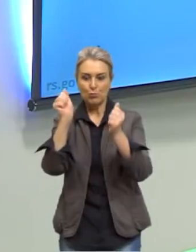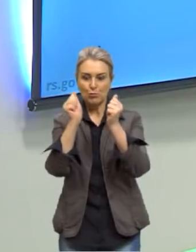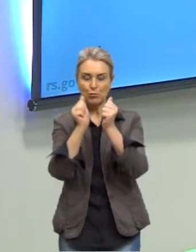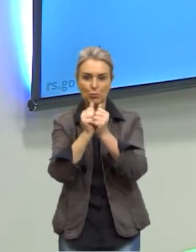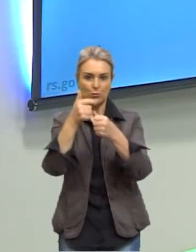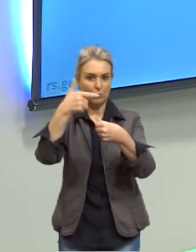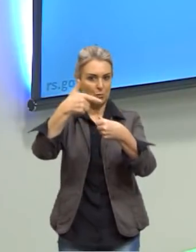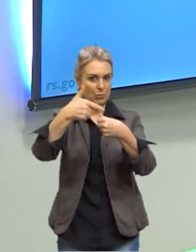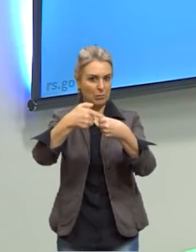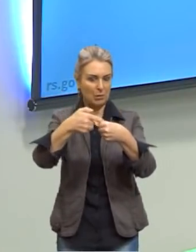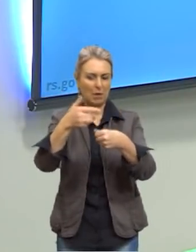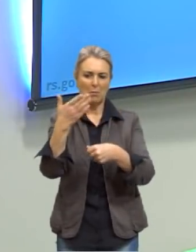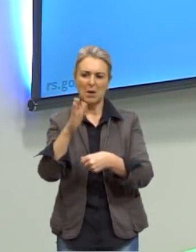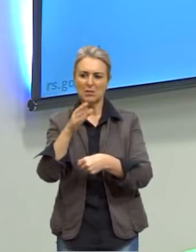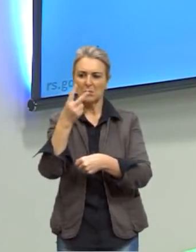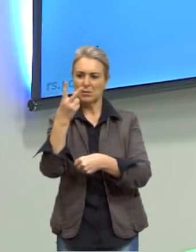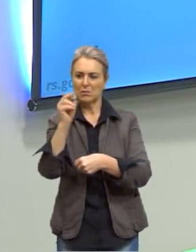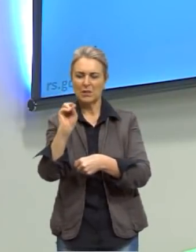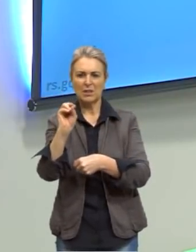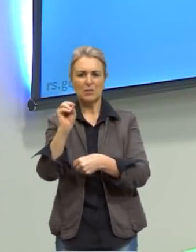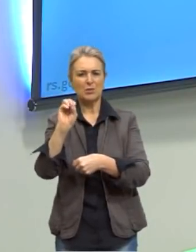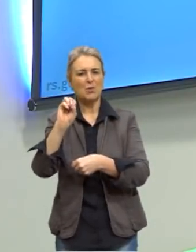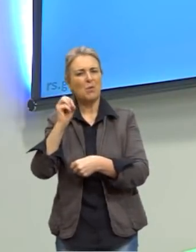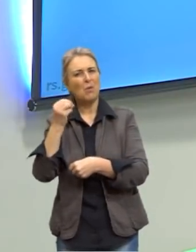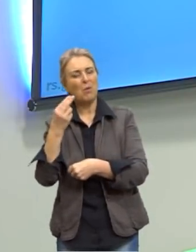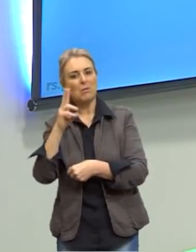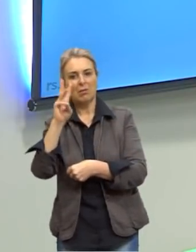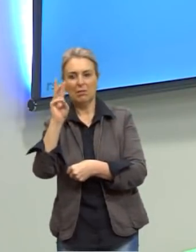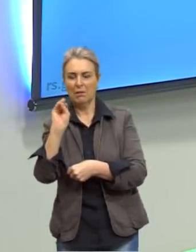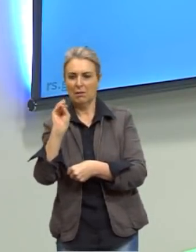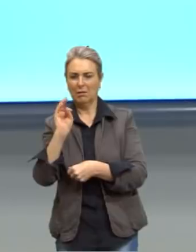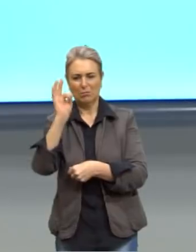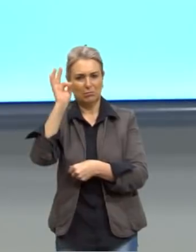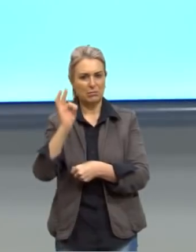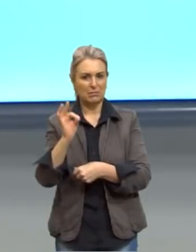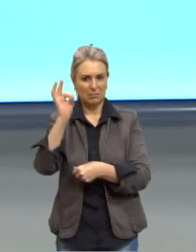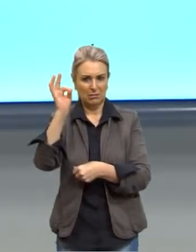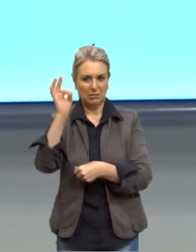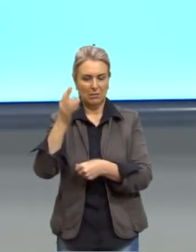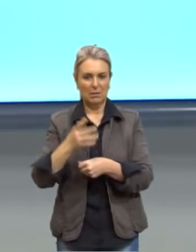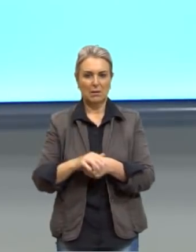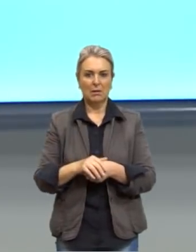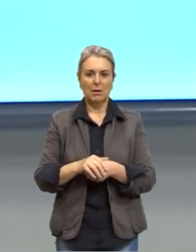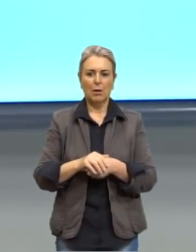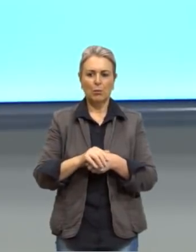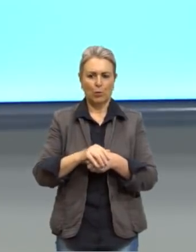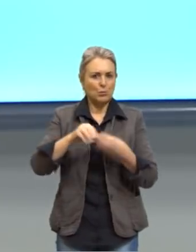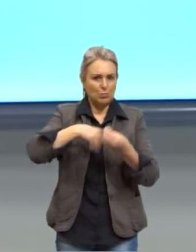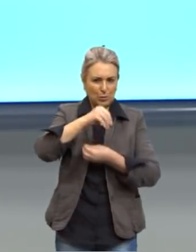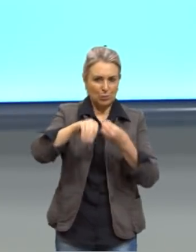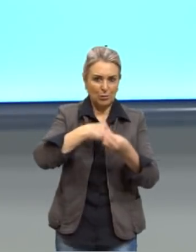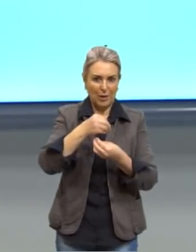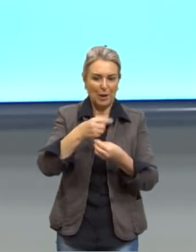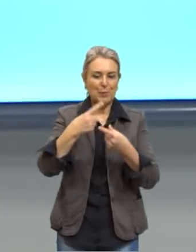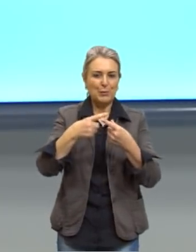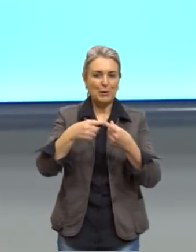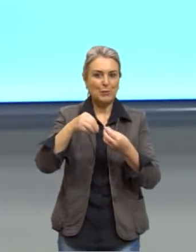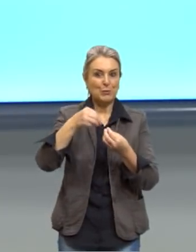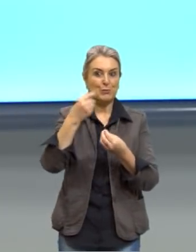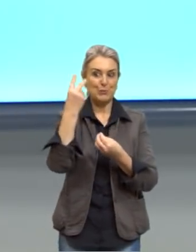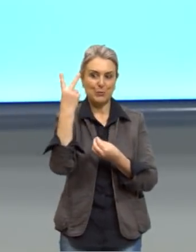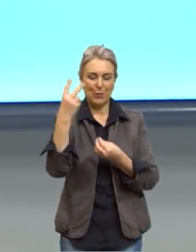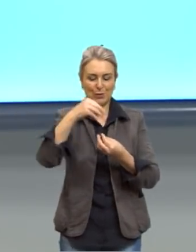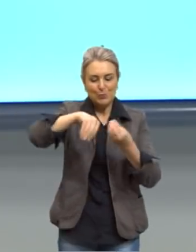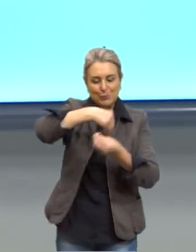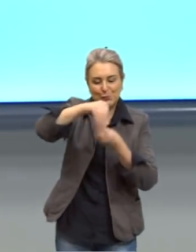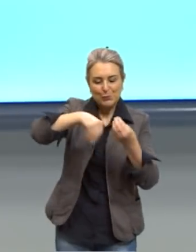aproximadamente entre vinte e trinta por cento eu não lembro ao certo tá então se pode misturar é porque os dois são solúveis